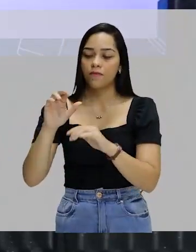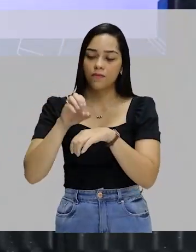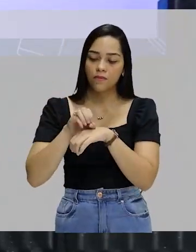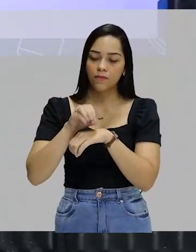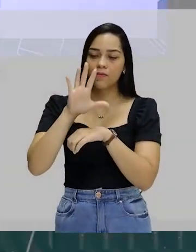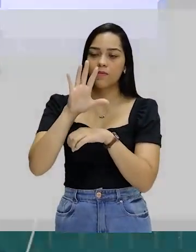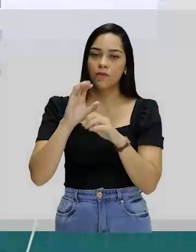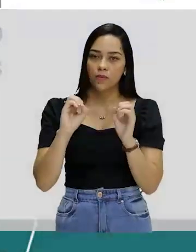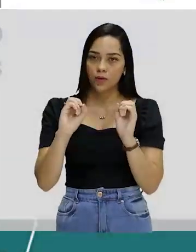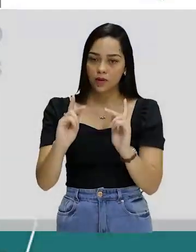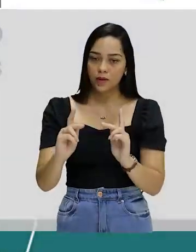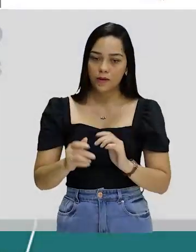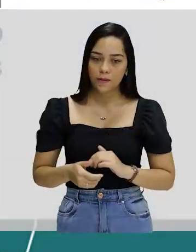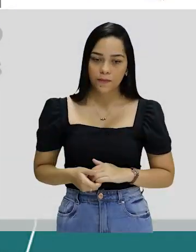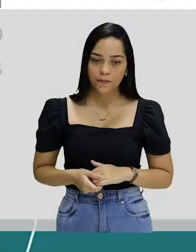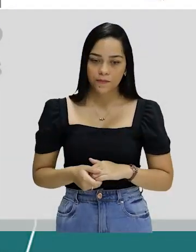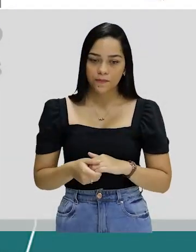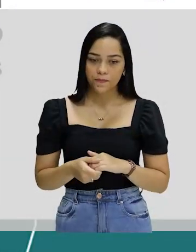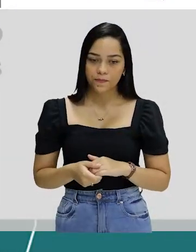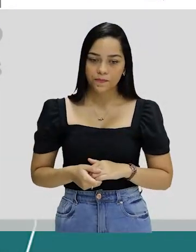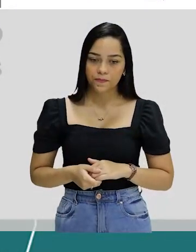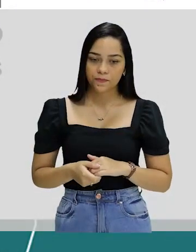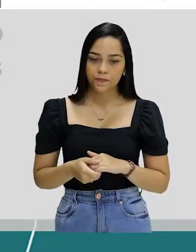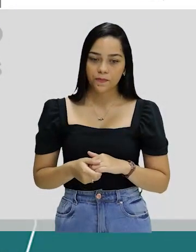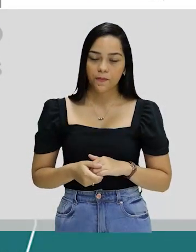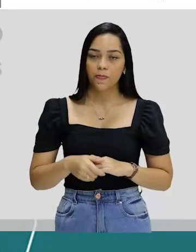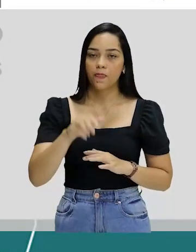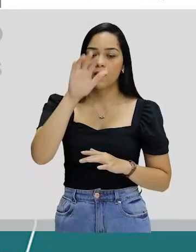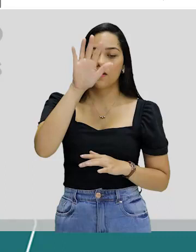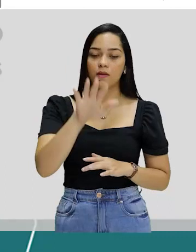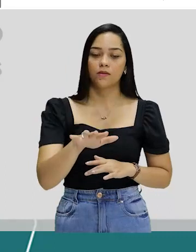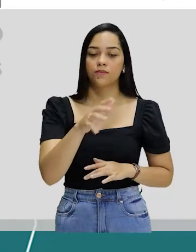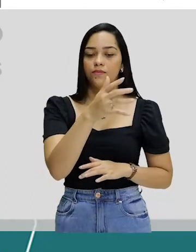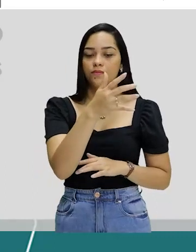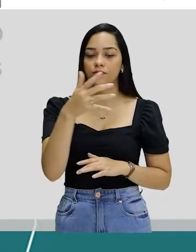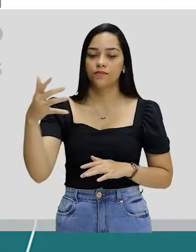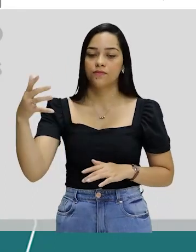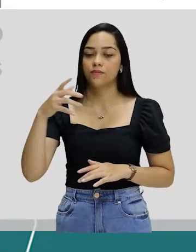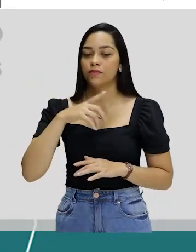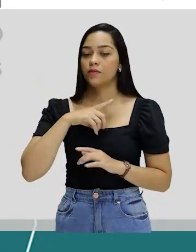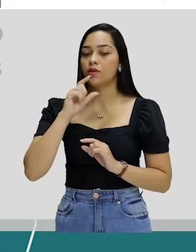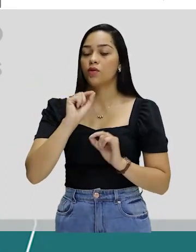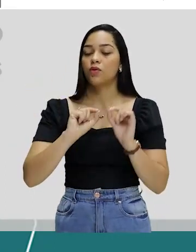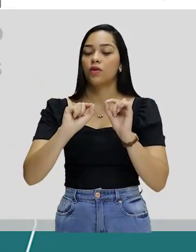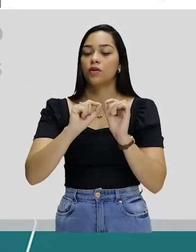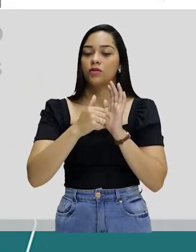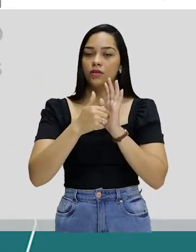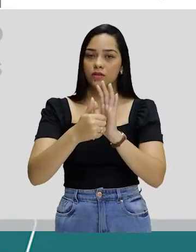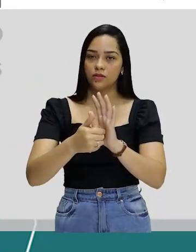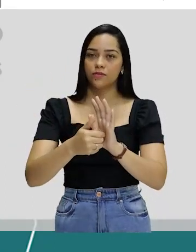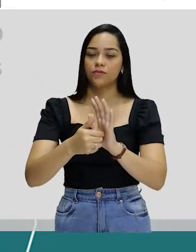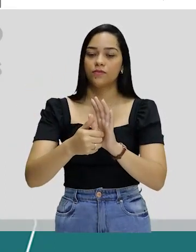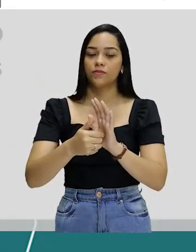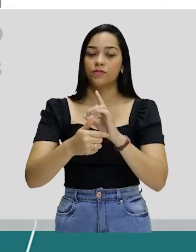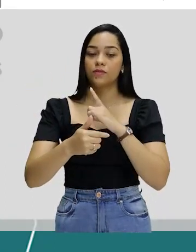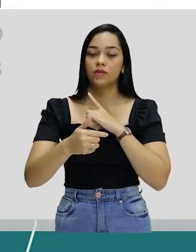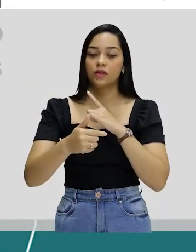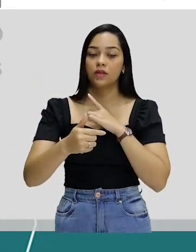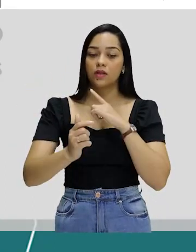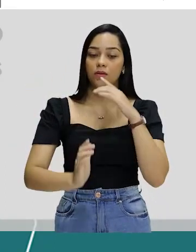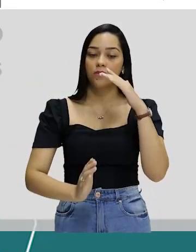Beleza, turminha? Então, vamos lá. Na tabela periódica, temos a indicação de elementos com até no